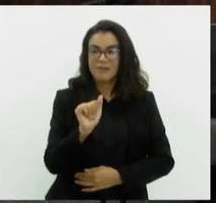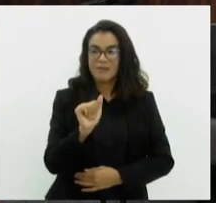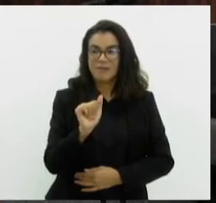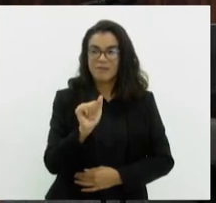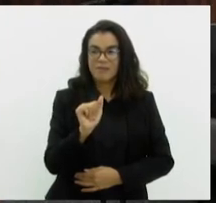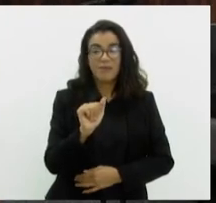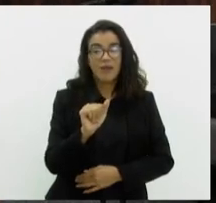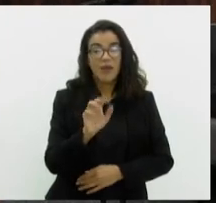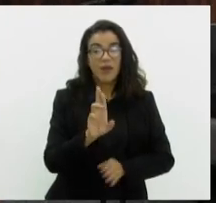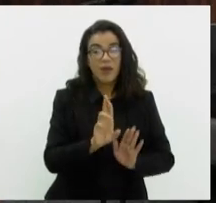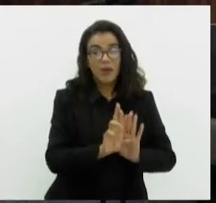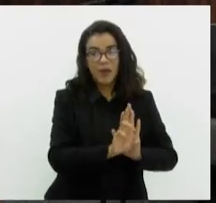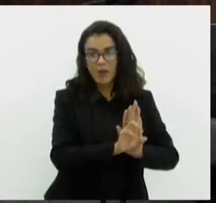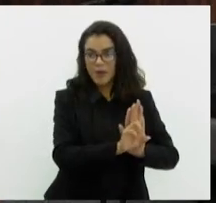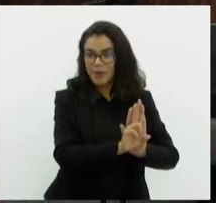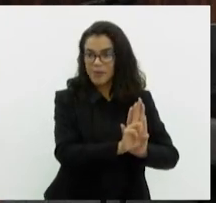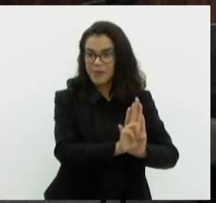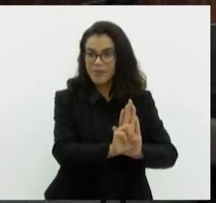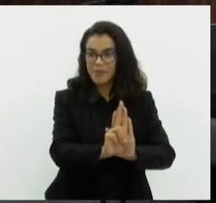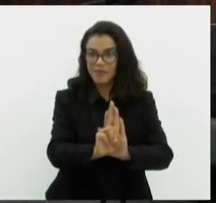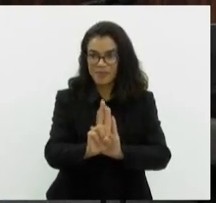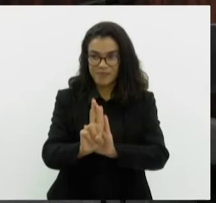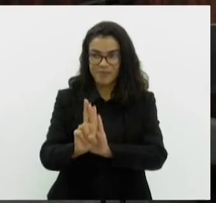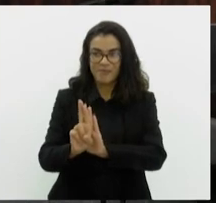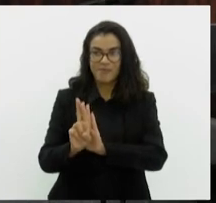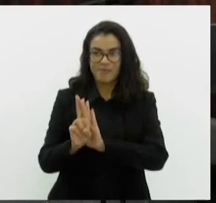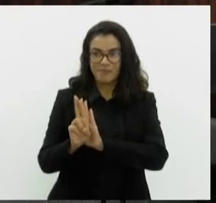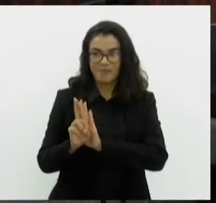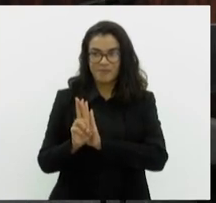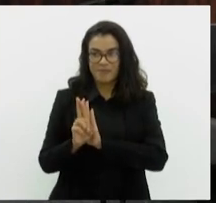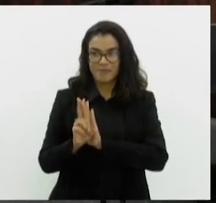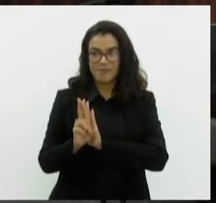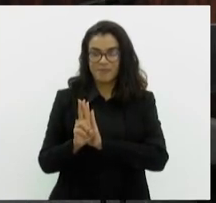eu cumprimento o meu povo.